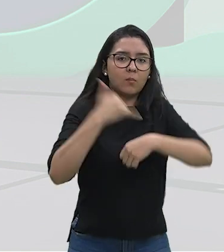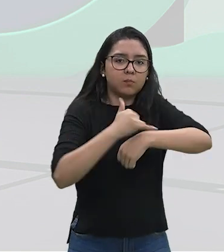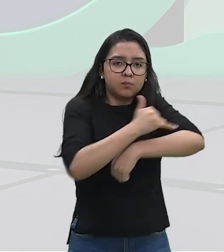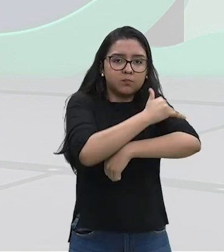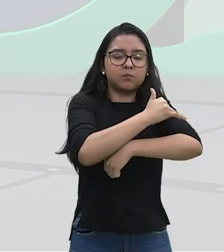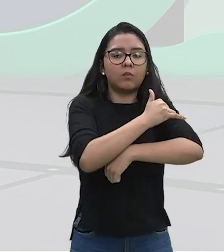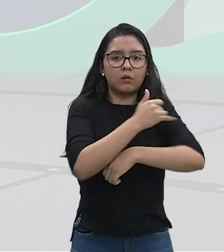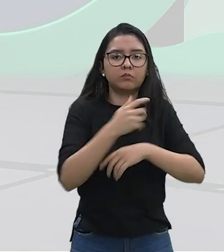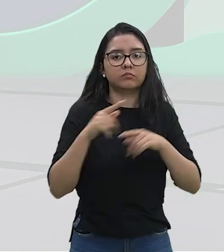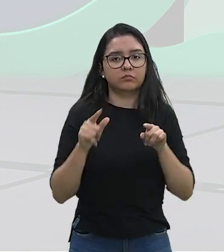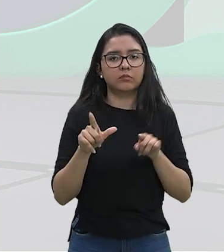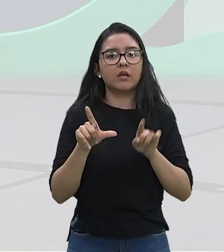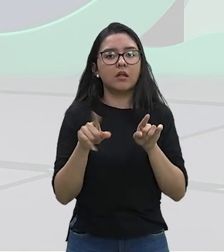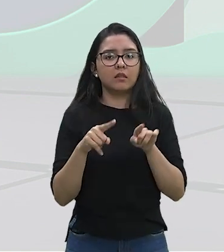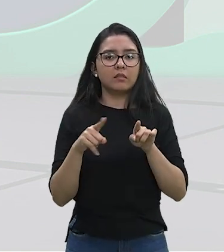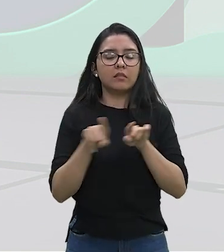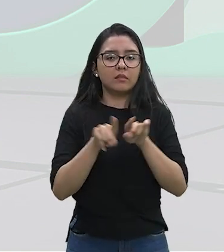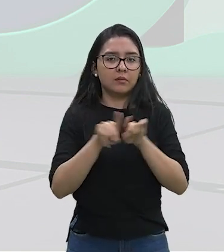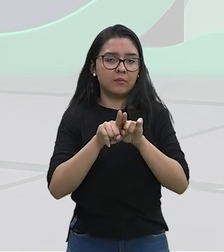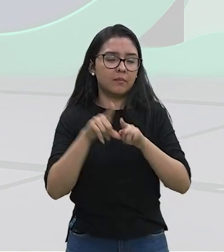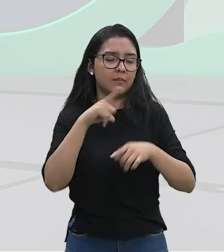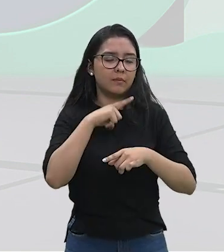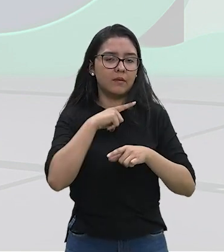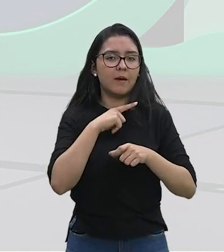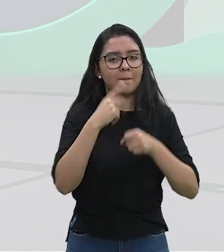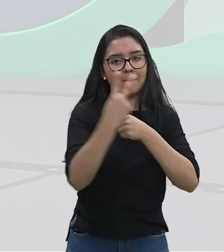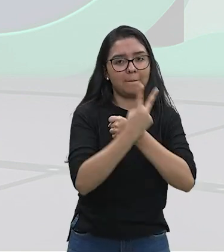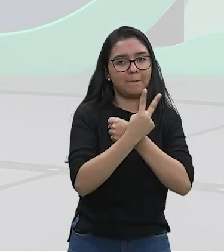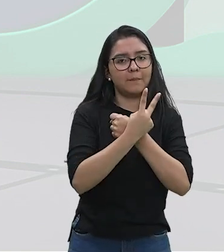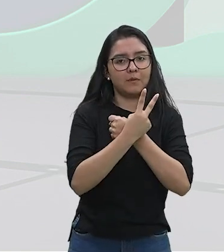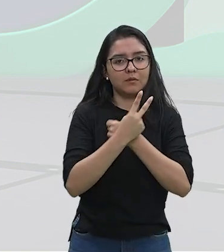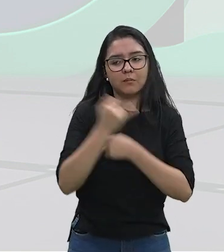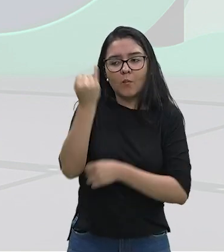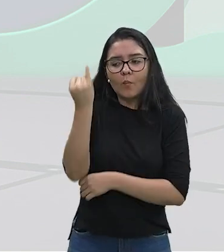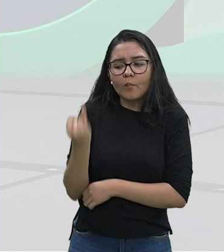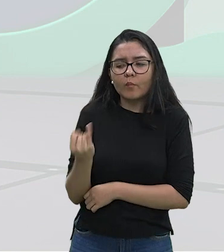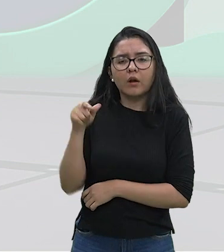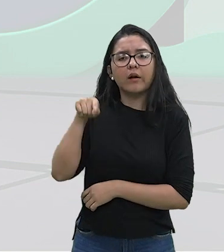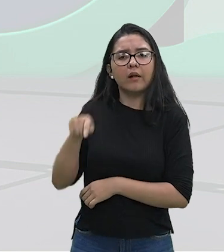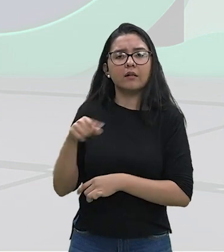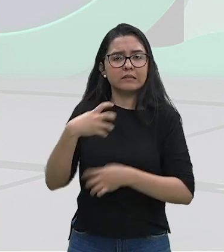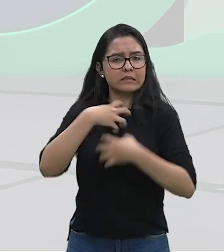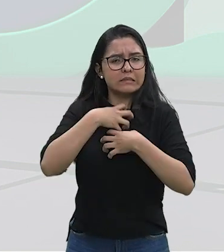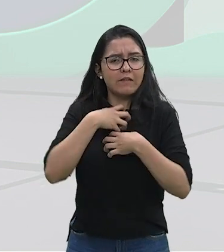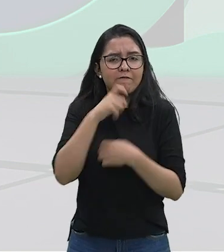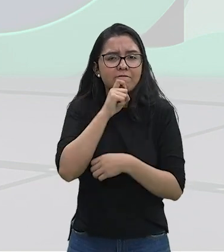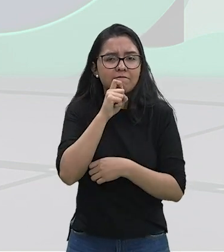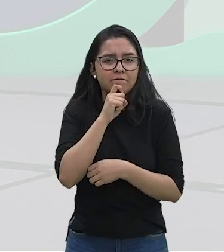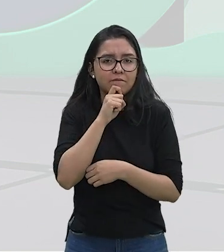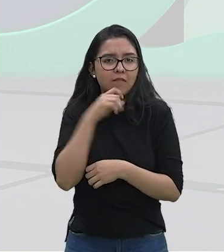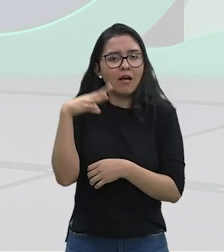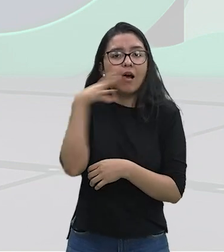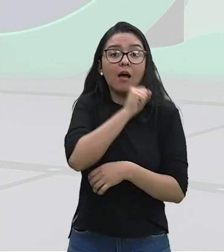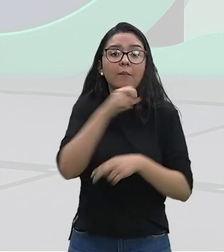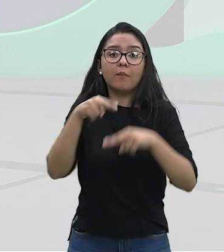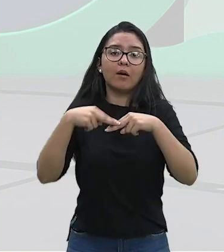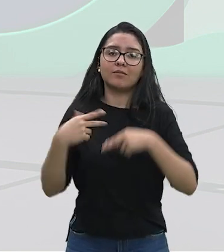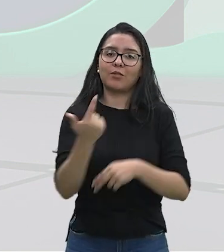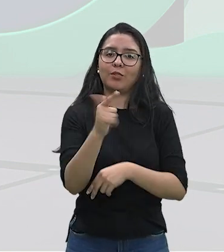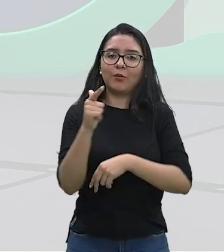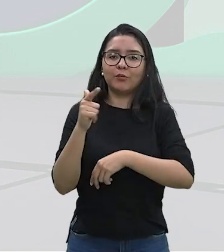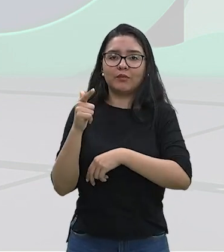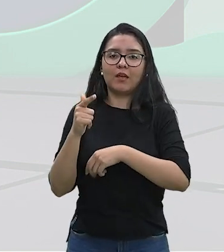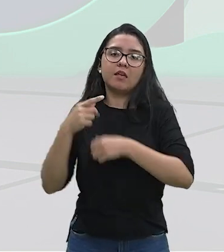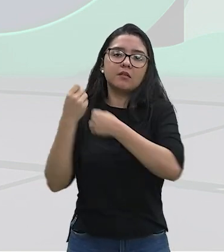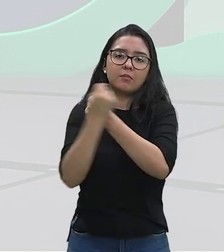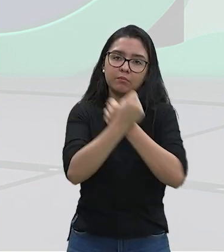maior quantidade, uma vez que a pessoa mais magrinha ela vai sentir uma sensação ali de frio mais rápido por conta dessa